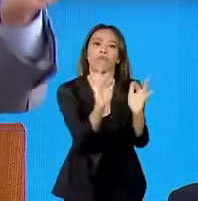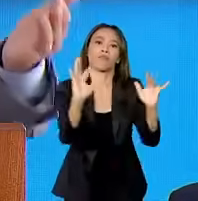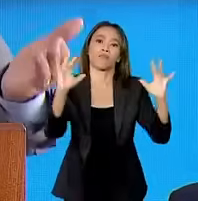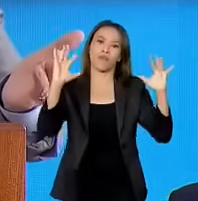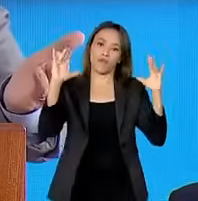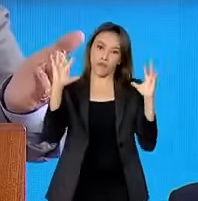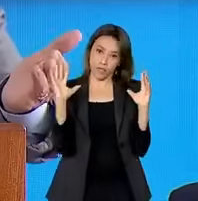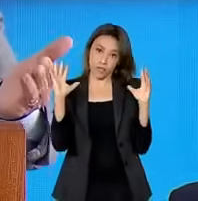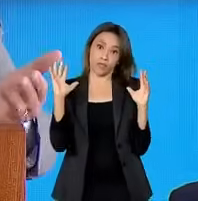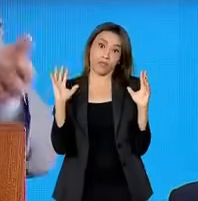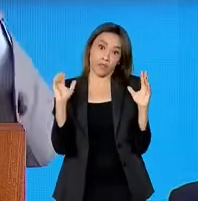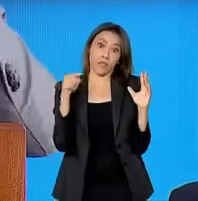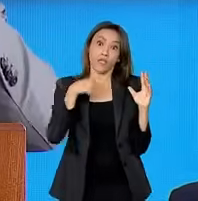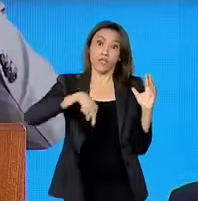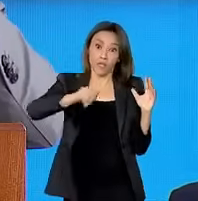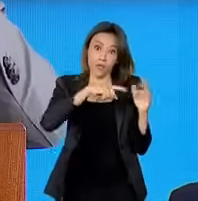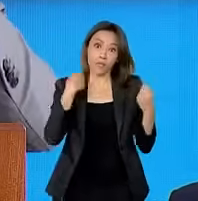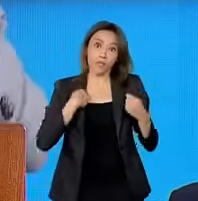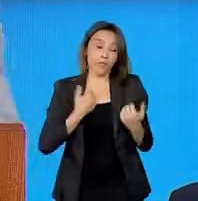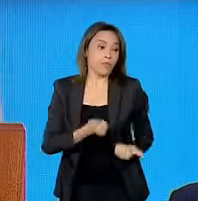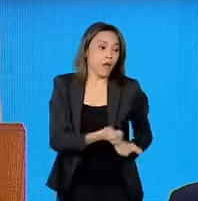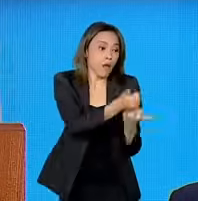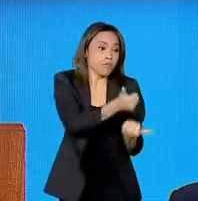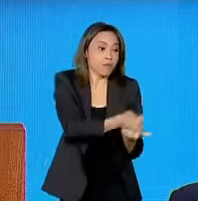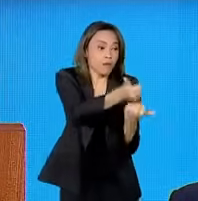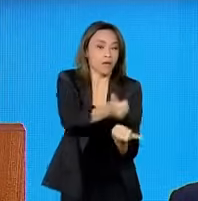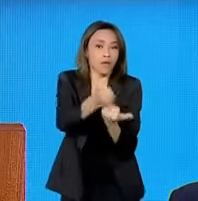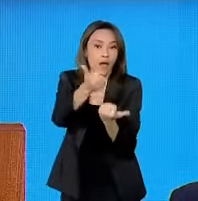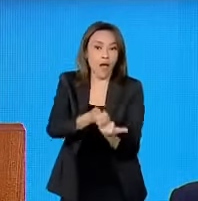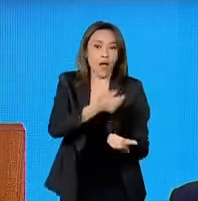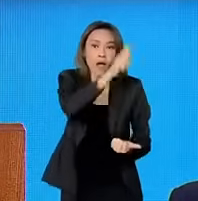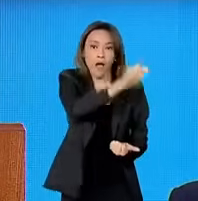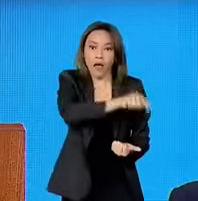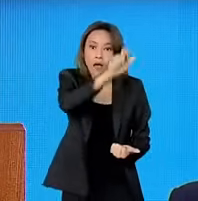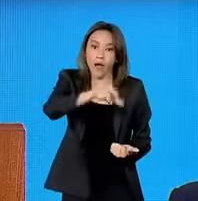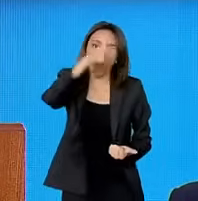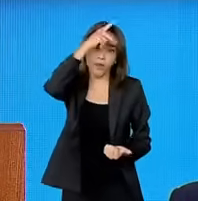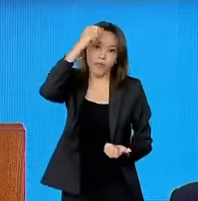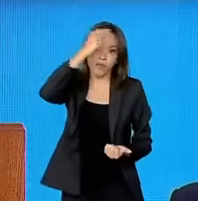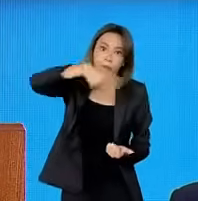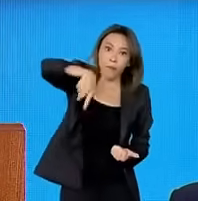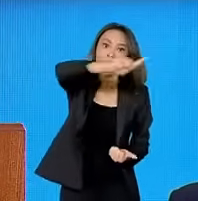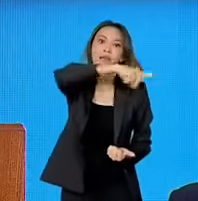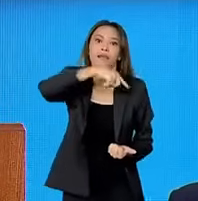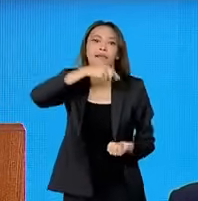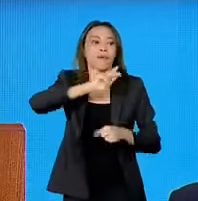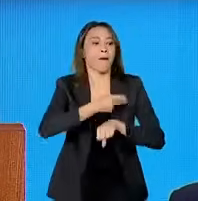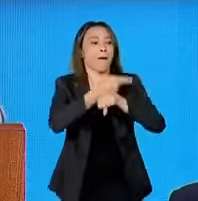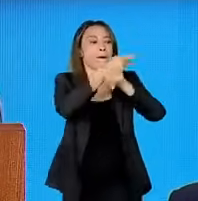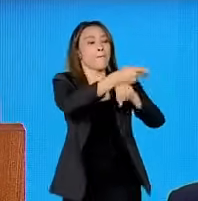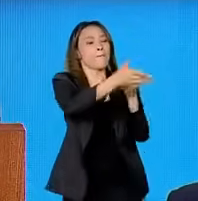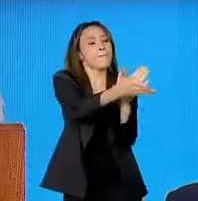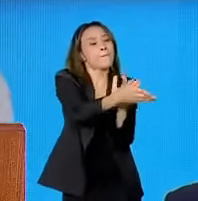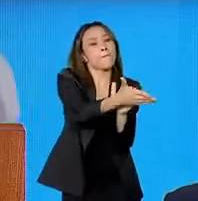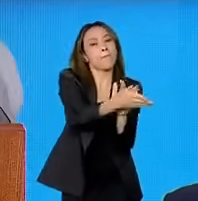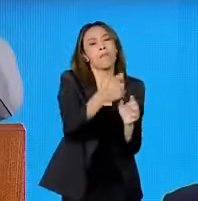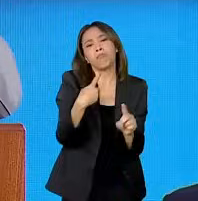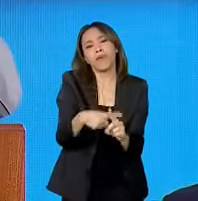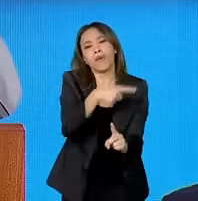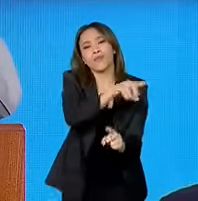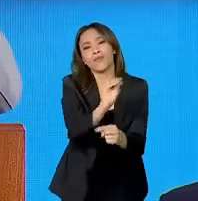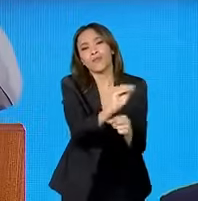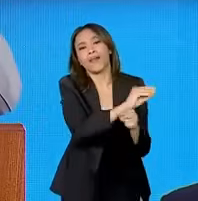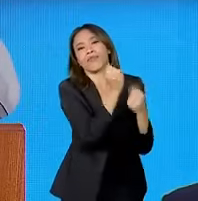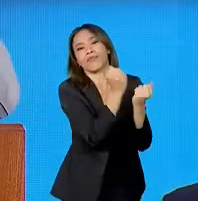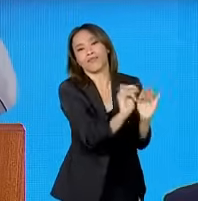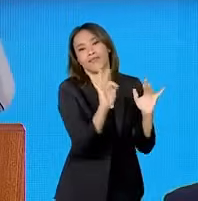dar benefícios ao prefeito que foi premiado com mais preservação ambiental. Ou seja, a nossa ideia